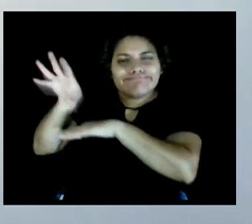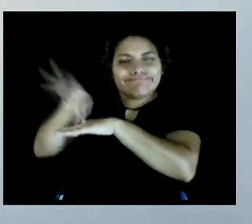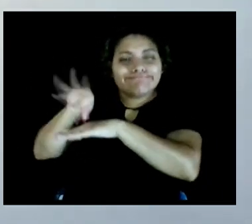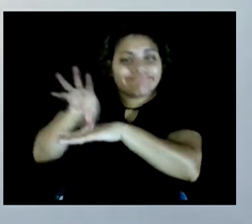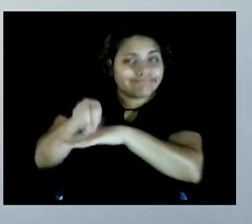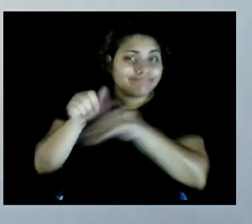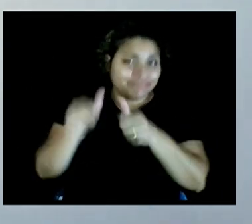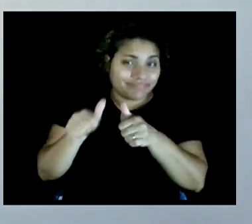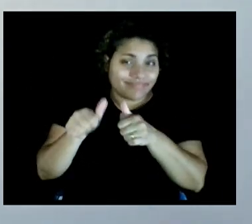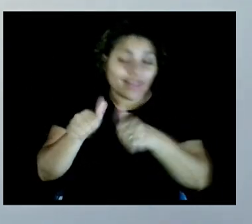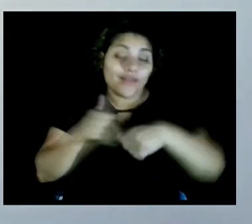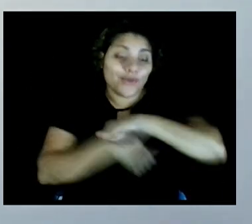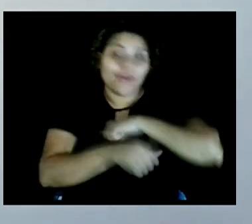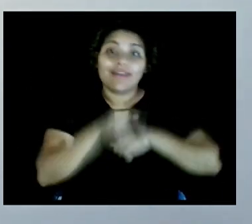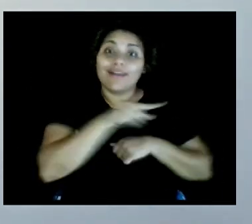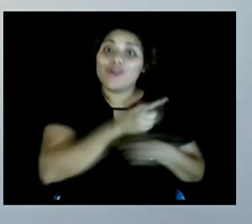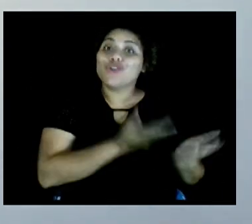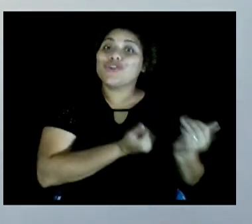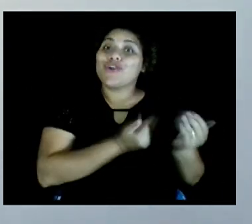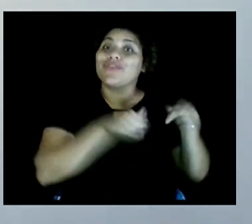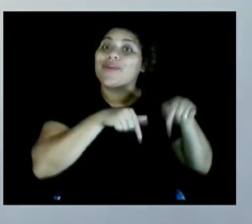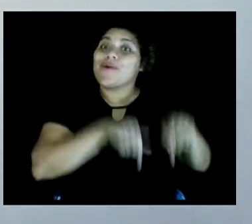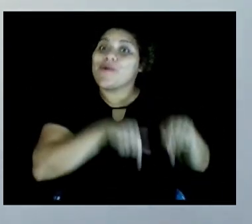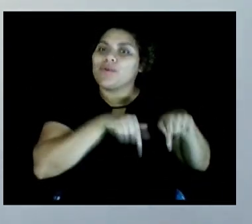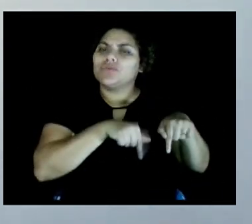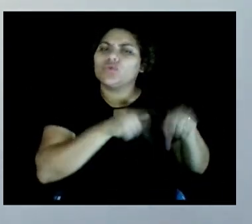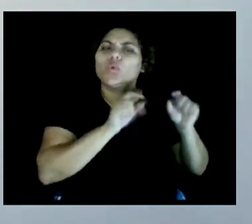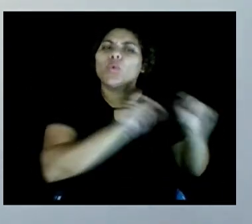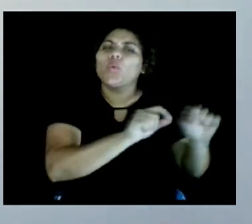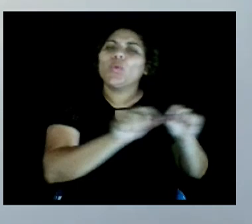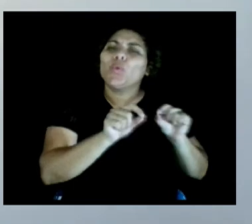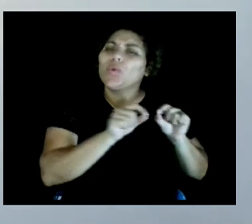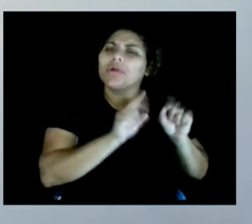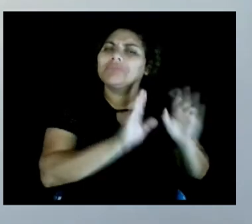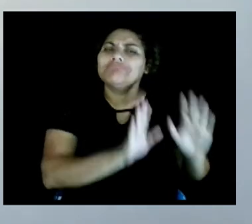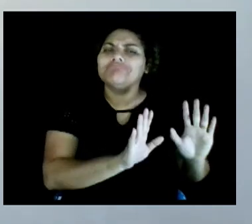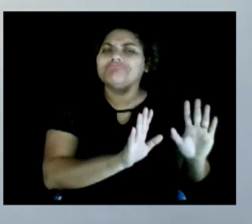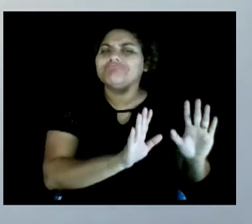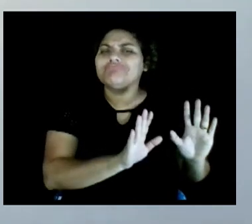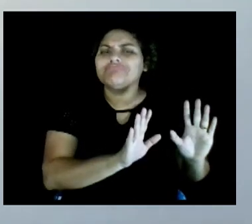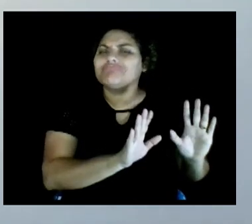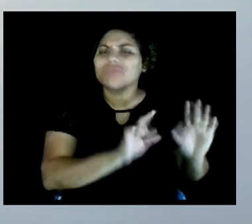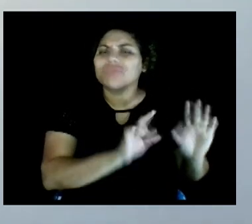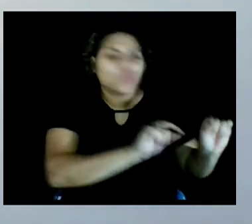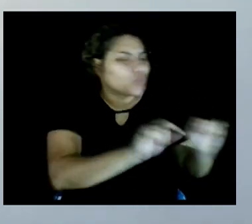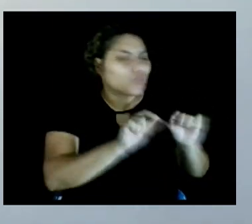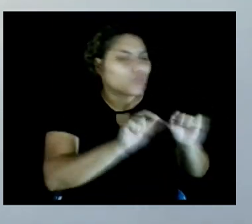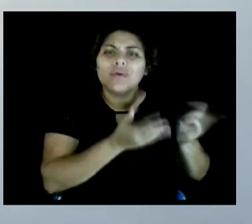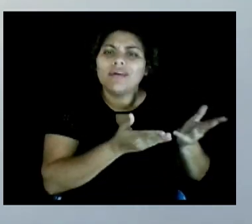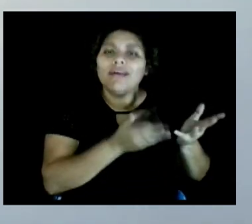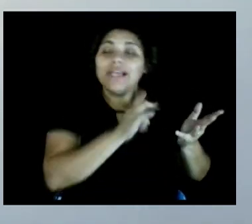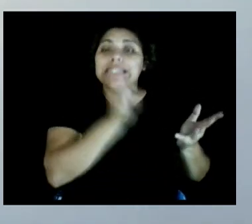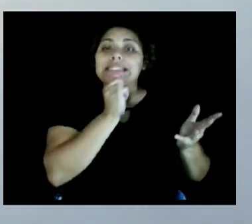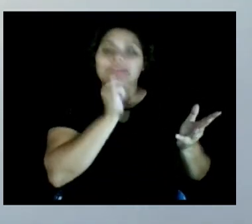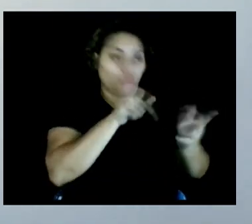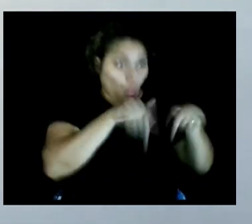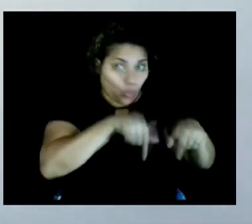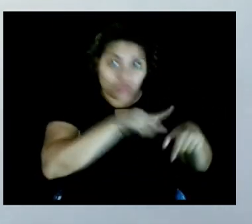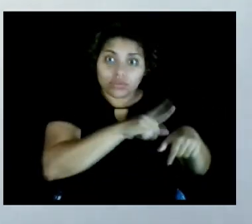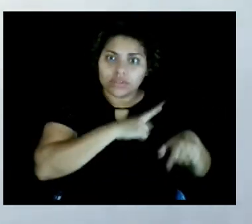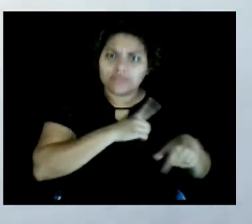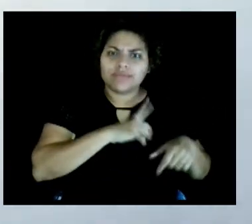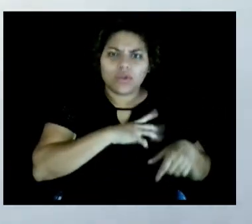sentido. Porque senão, de fato, ele entra em contato aí com coisas que ele nem viveu e que pode despertar outras coisas que nem sempre vão ser